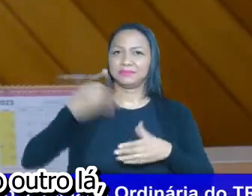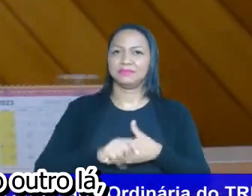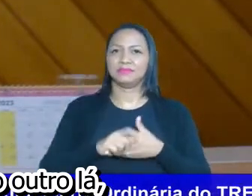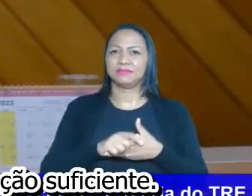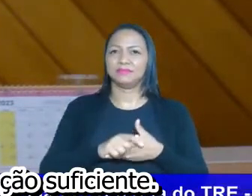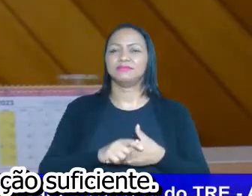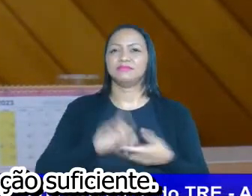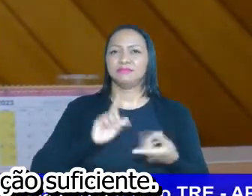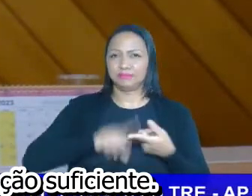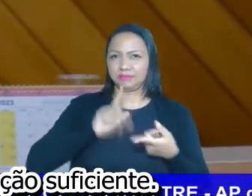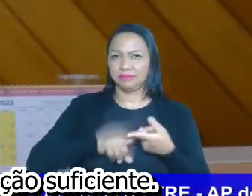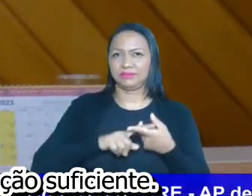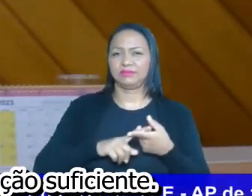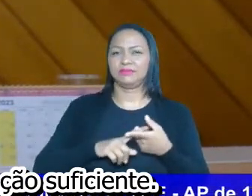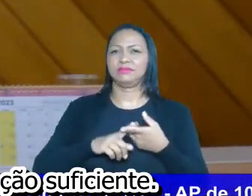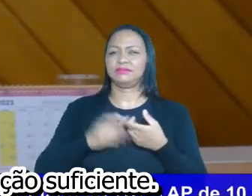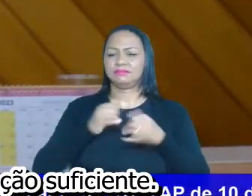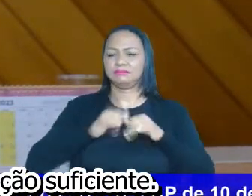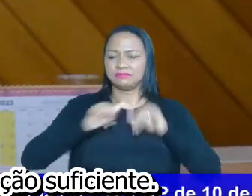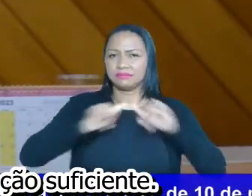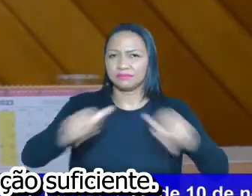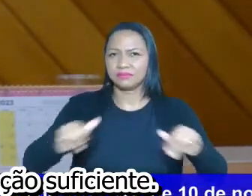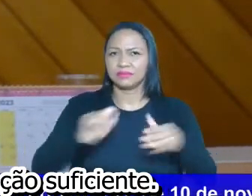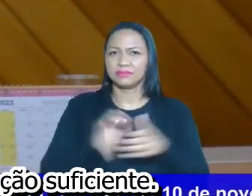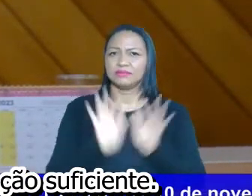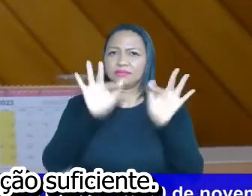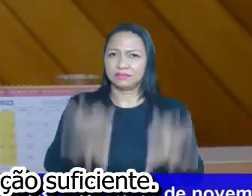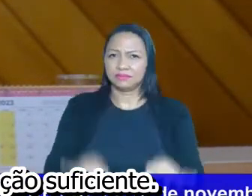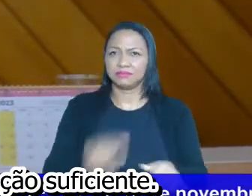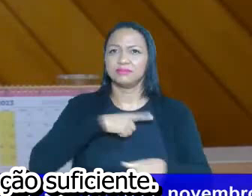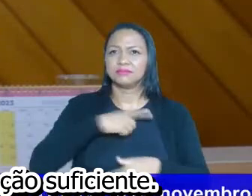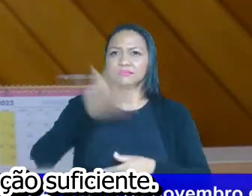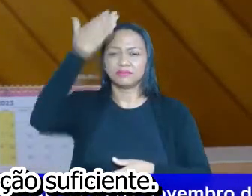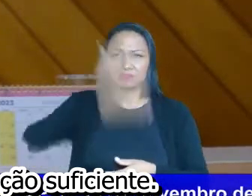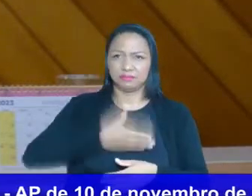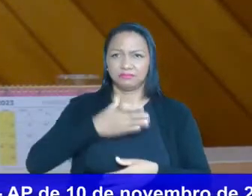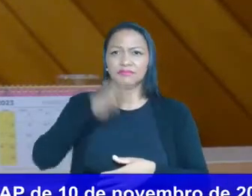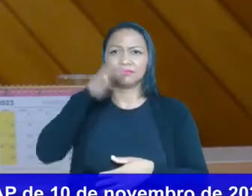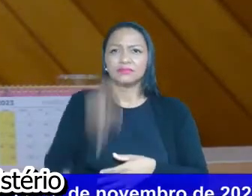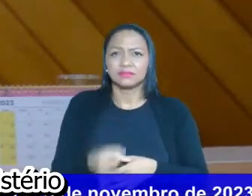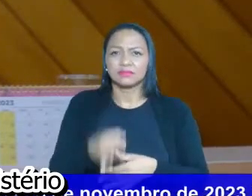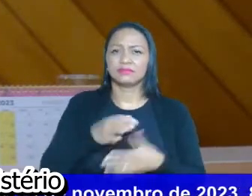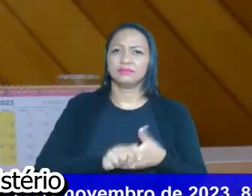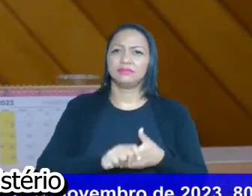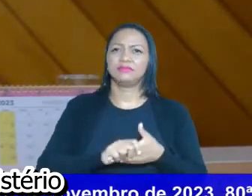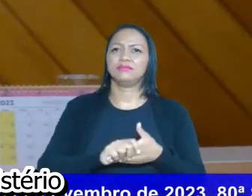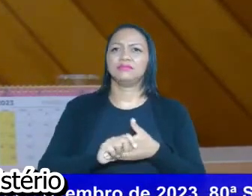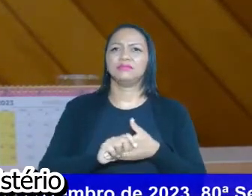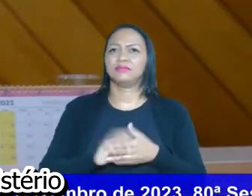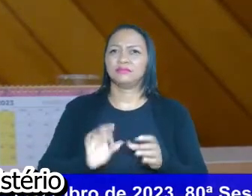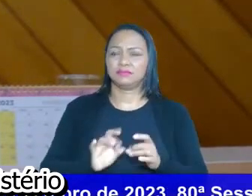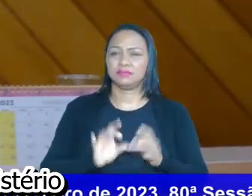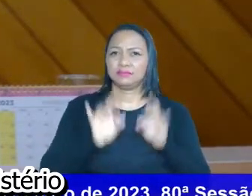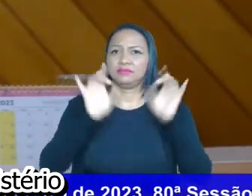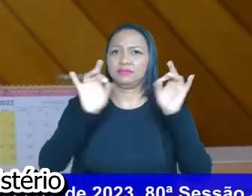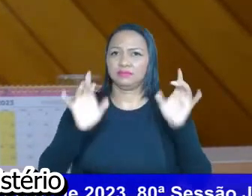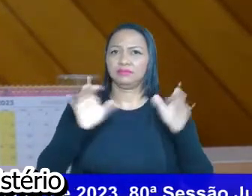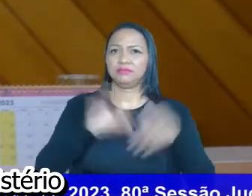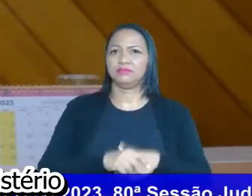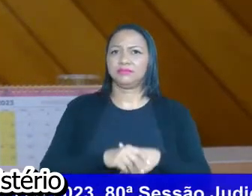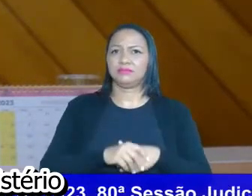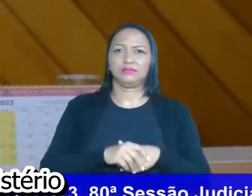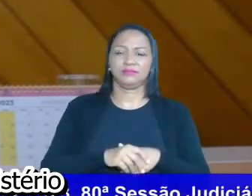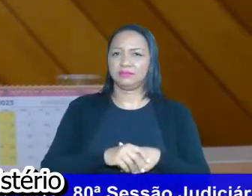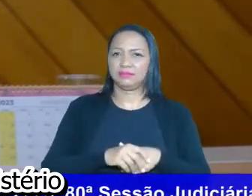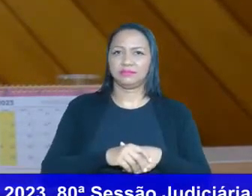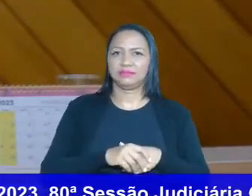outro lá, que é o serviço de propaganda, enfim, houve comprovação suficiente. Essas especificações de atividades